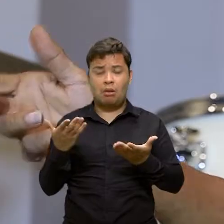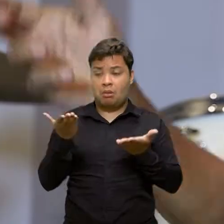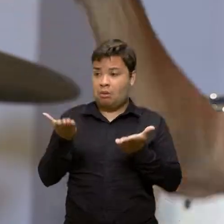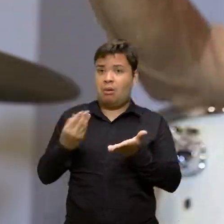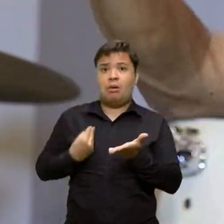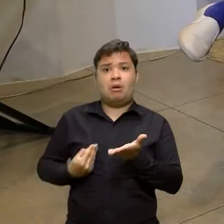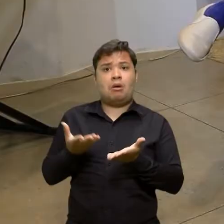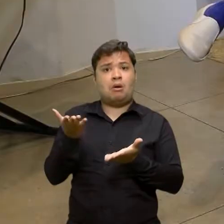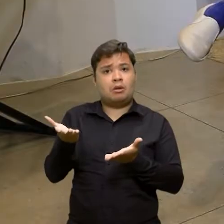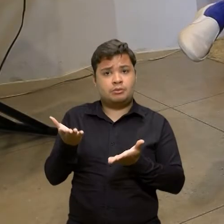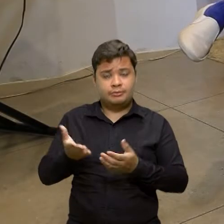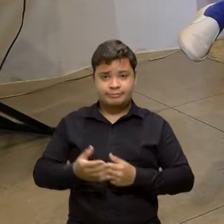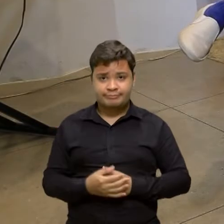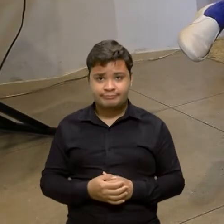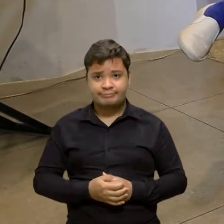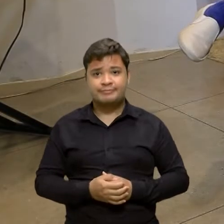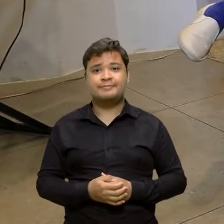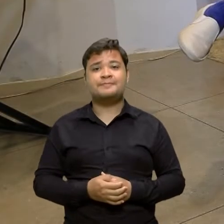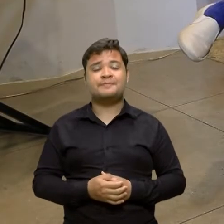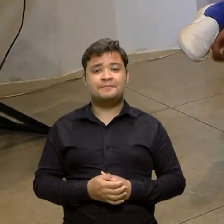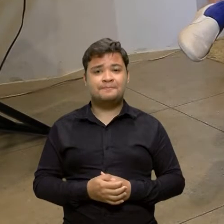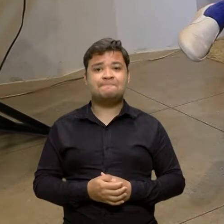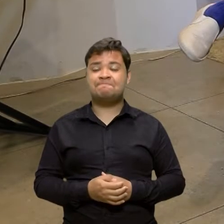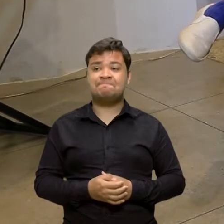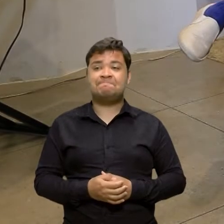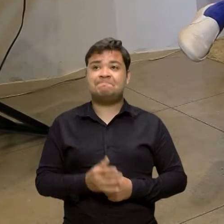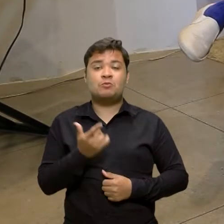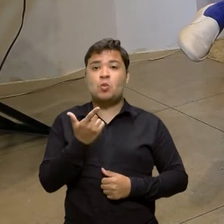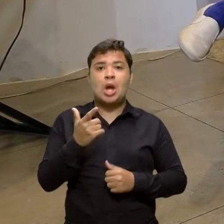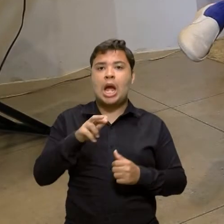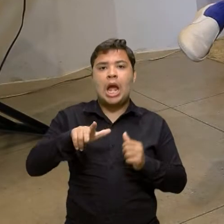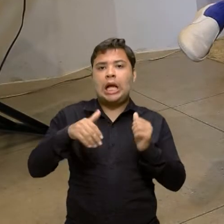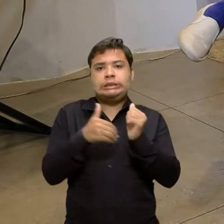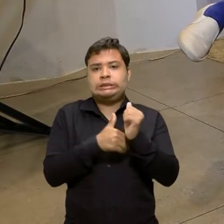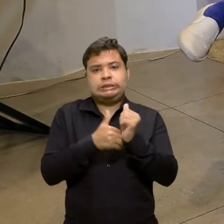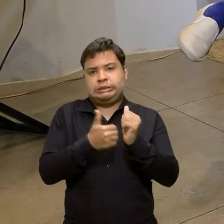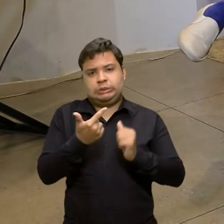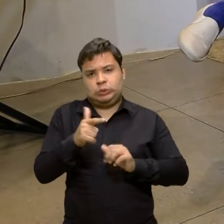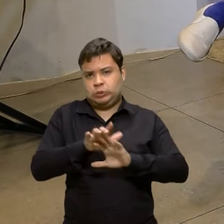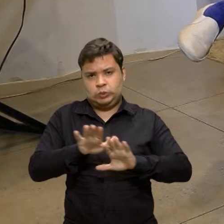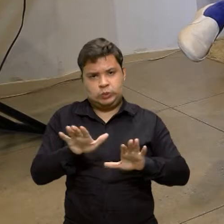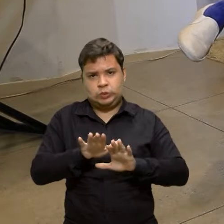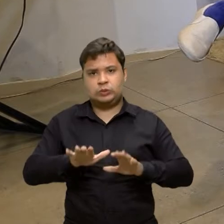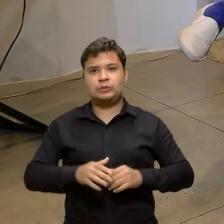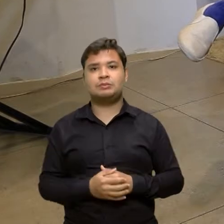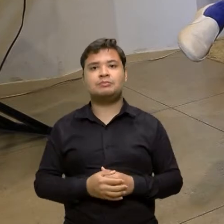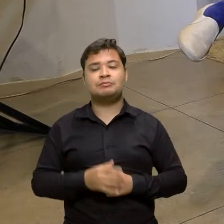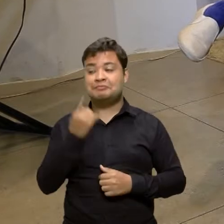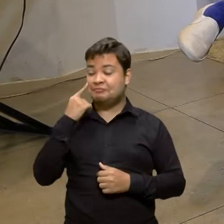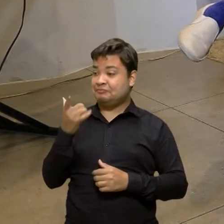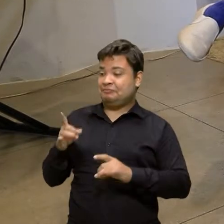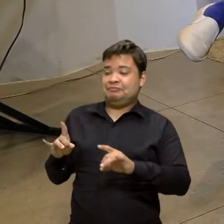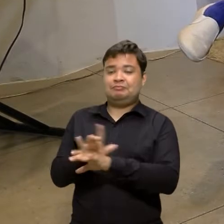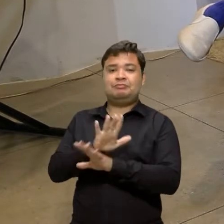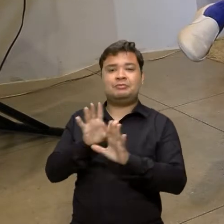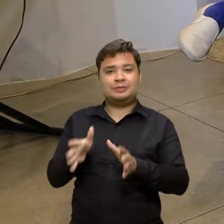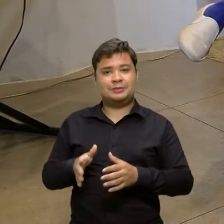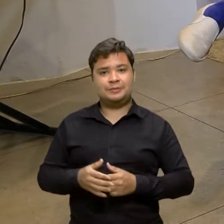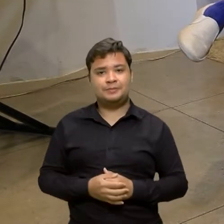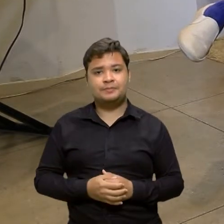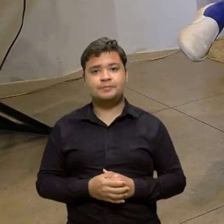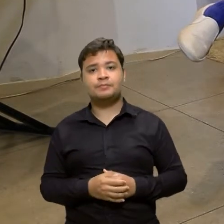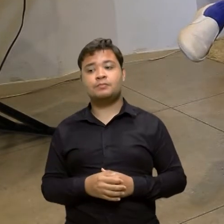cara, só ir lá beber na fonte, não tem, saca, mistério. Chega lá, tá pronto. E disso